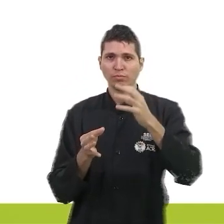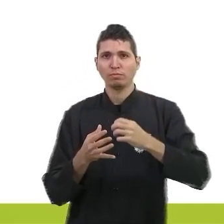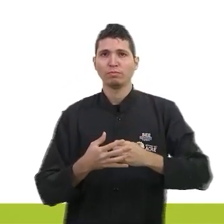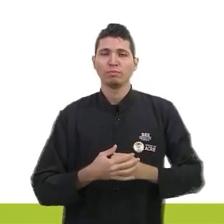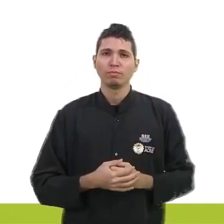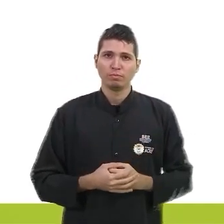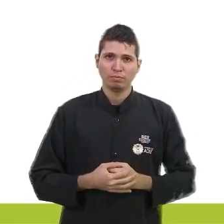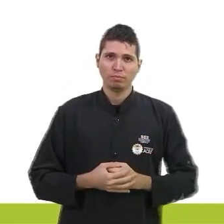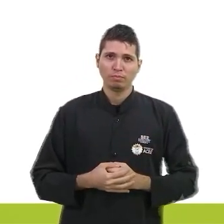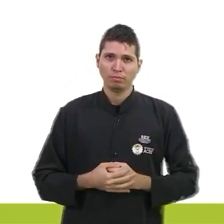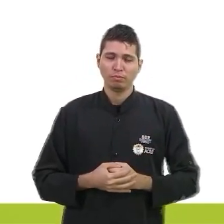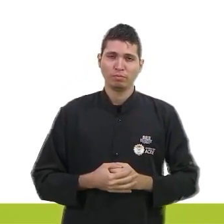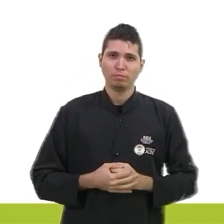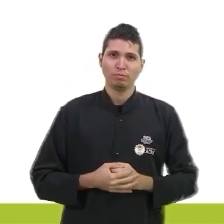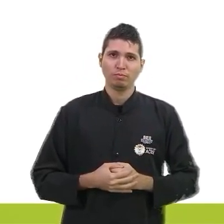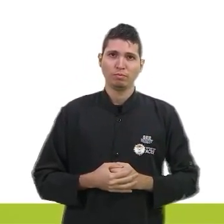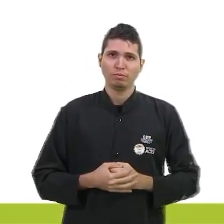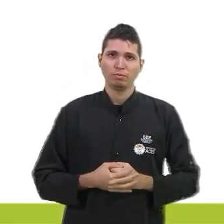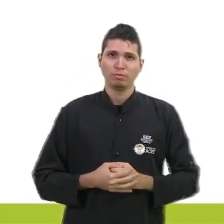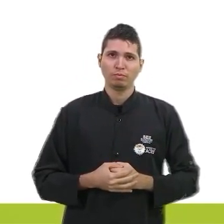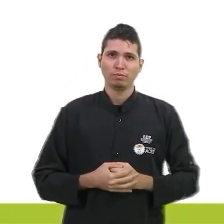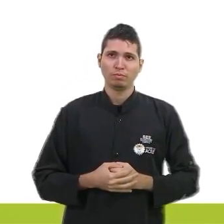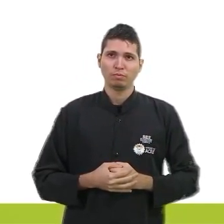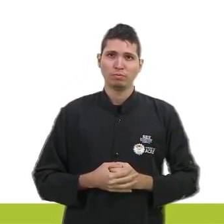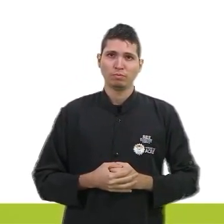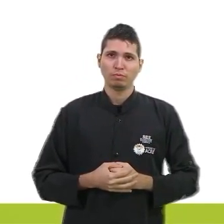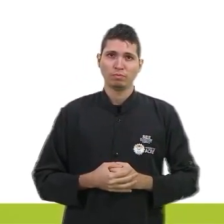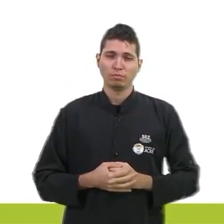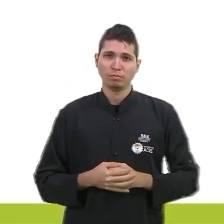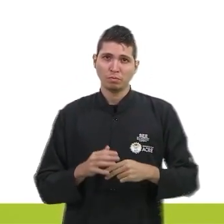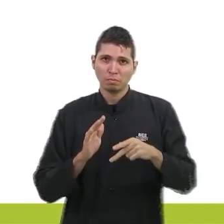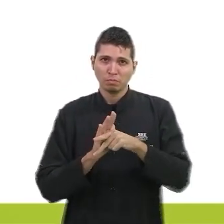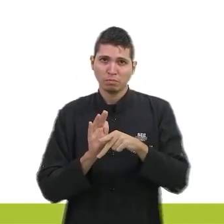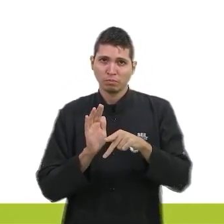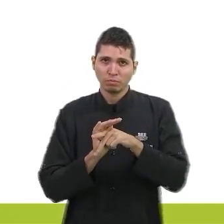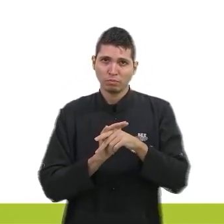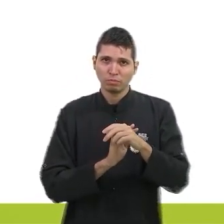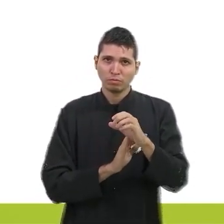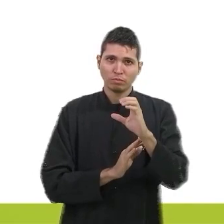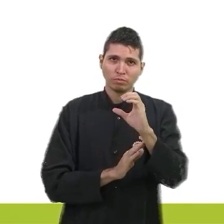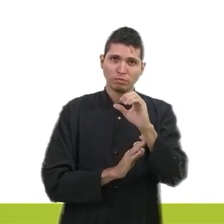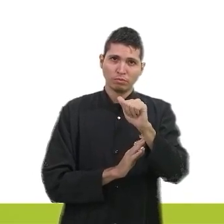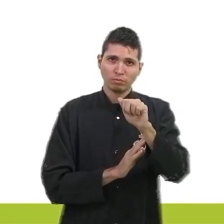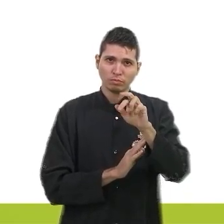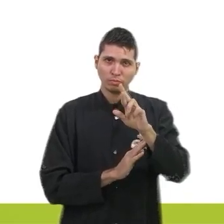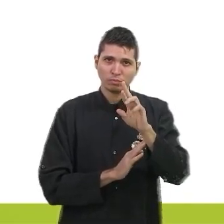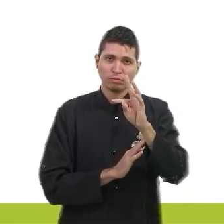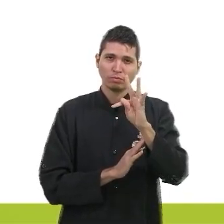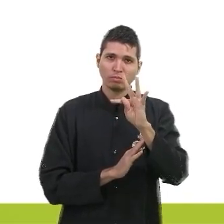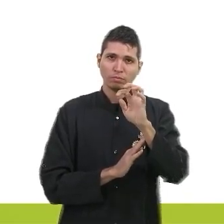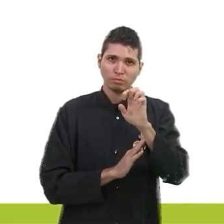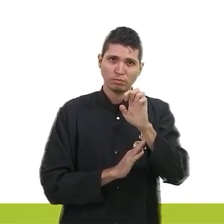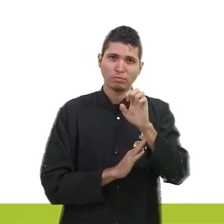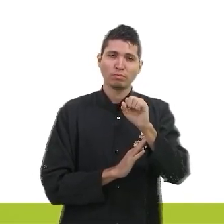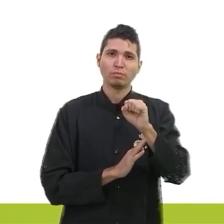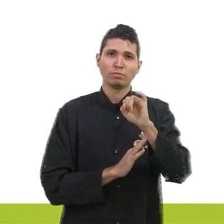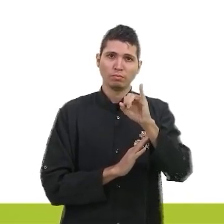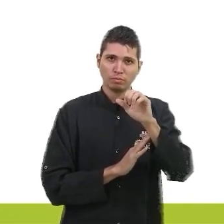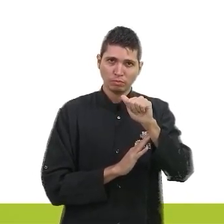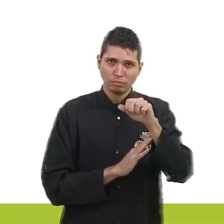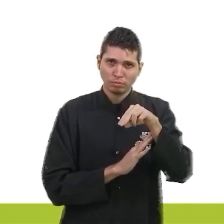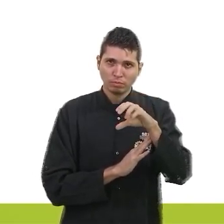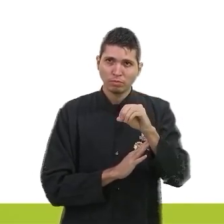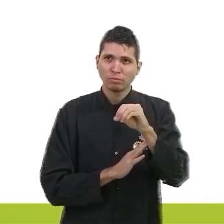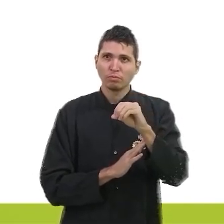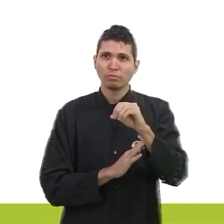nós podemos relacionar um sistema de coordenadas cartesianas aqui, que eu denominei x e y. Como é que é isso?